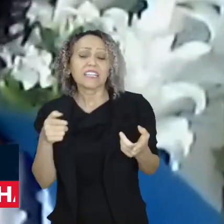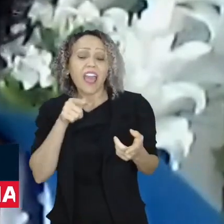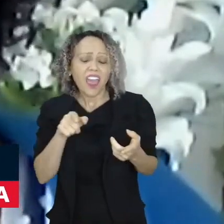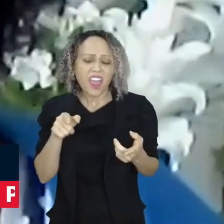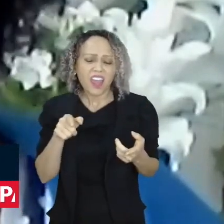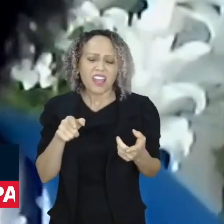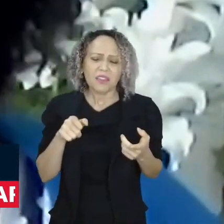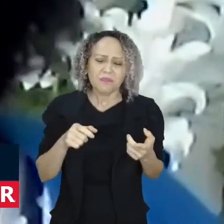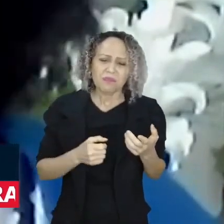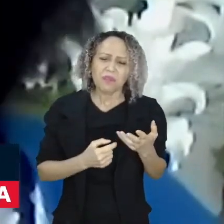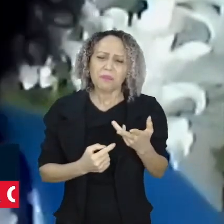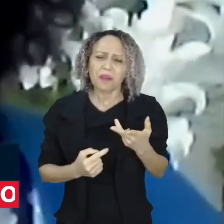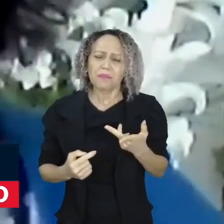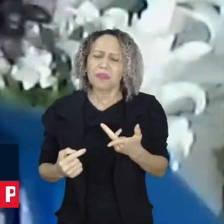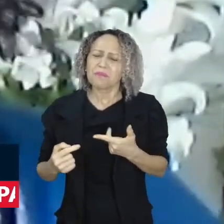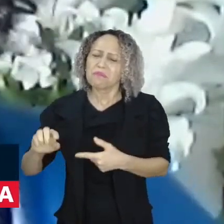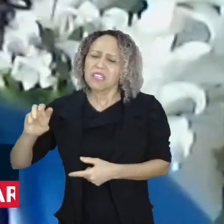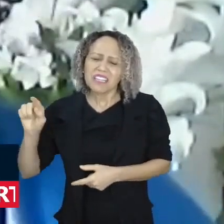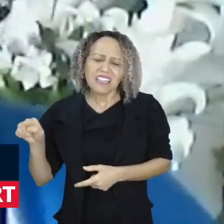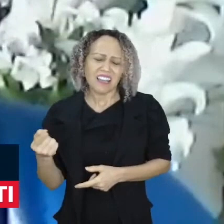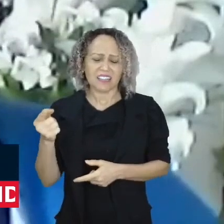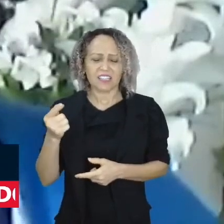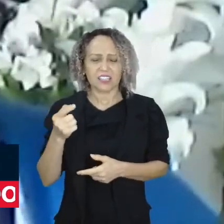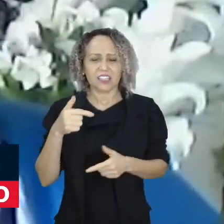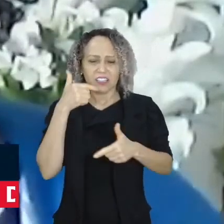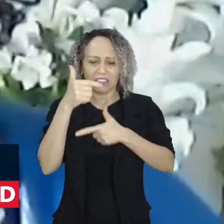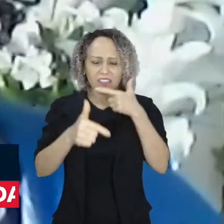emprego. E isto